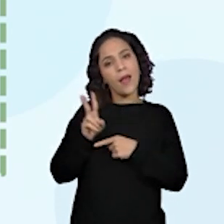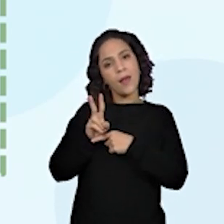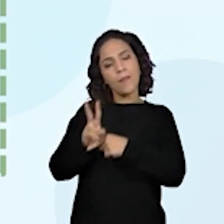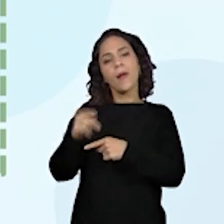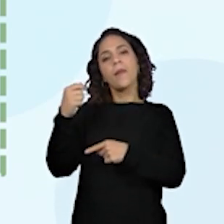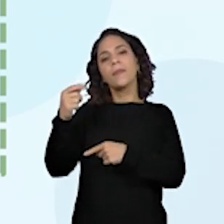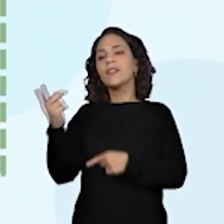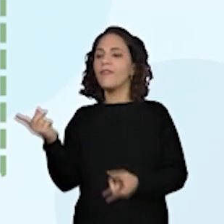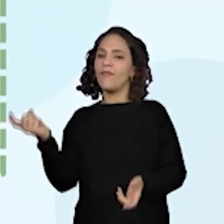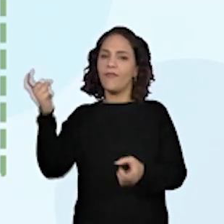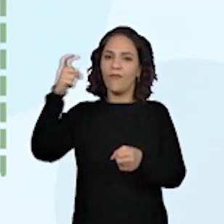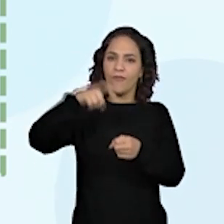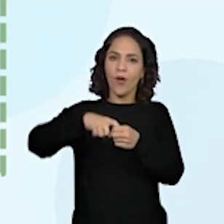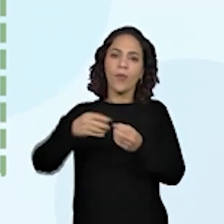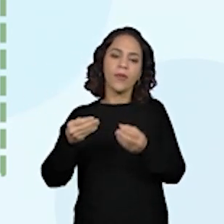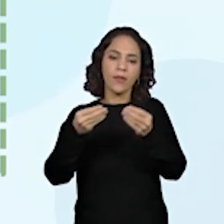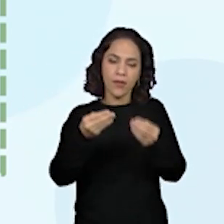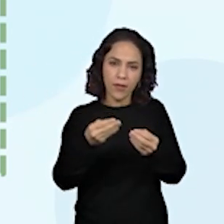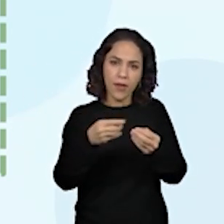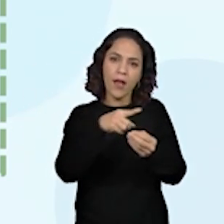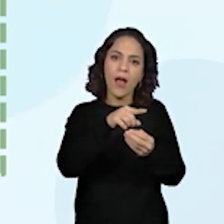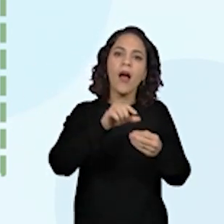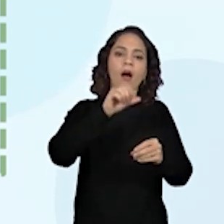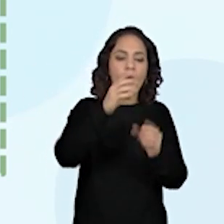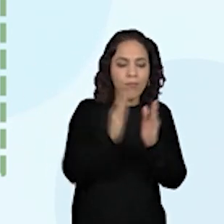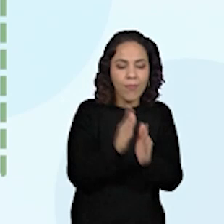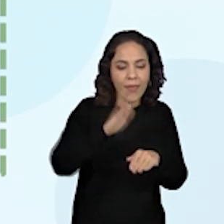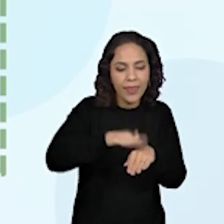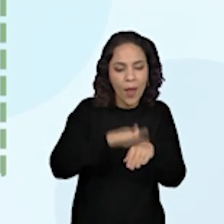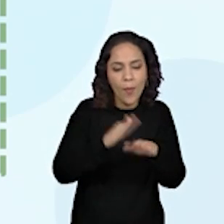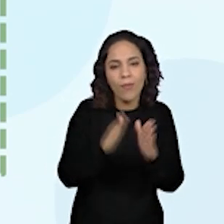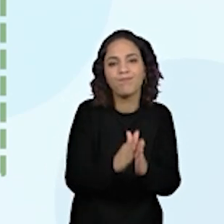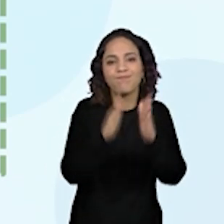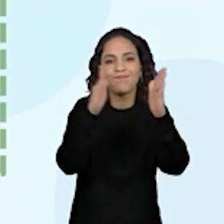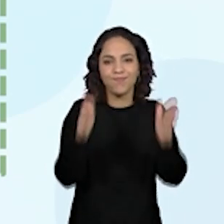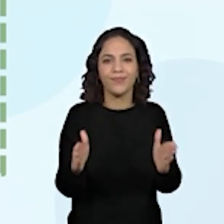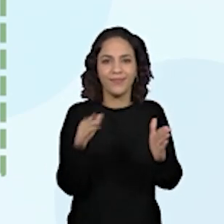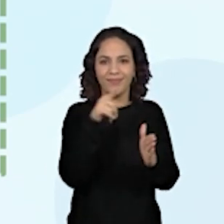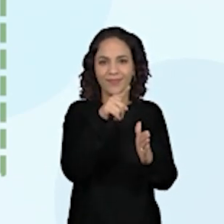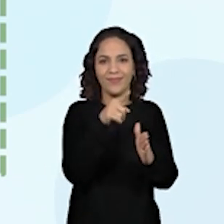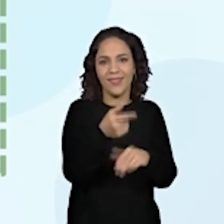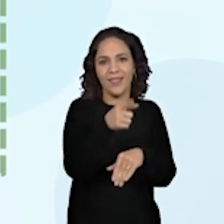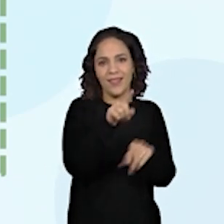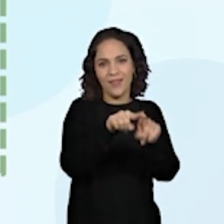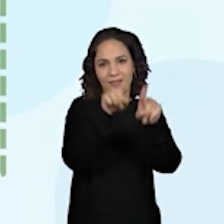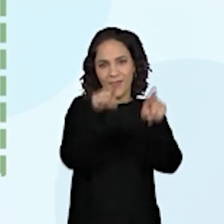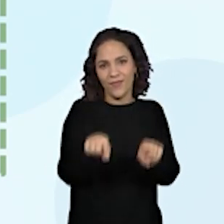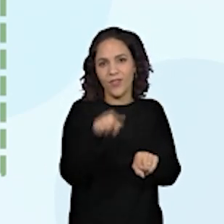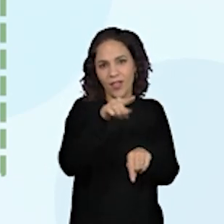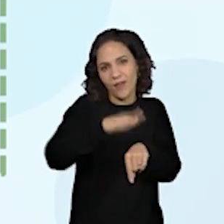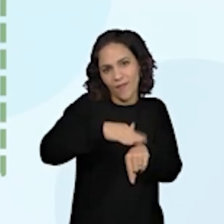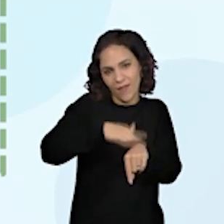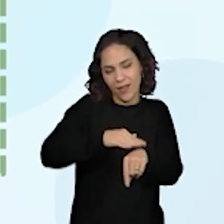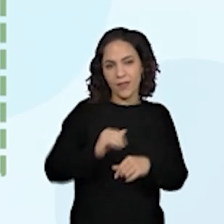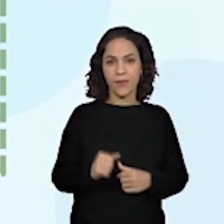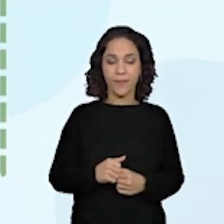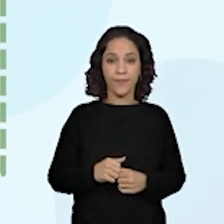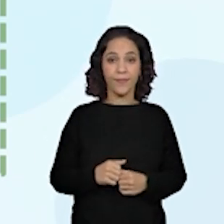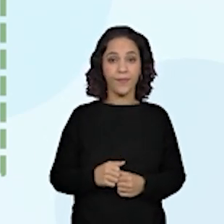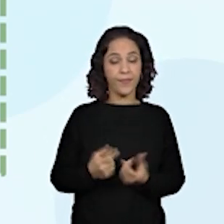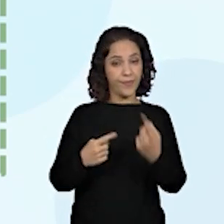ser renovado com a bibliotecária ou bibliotecário. 4. Não